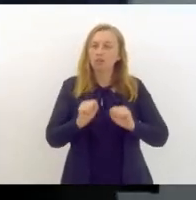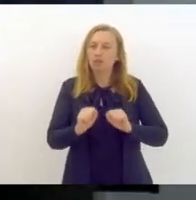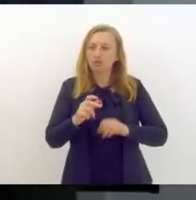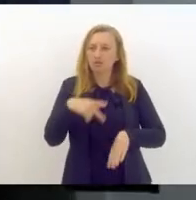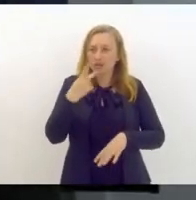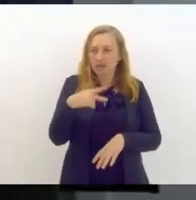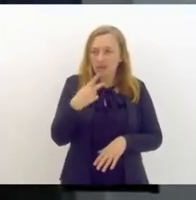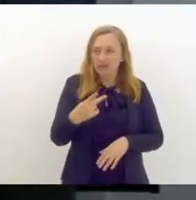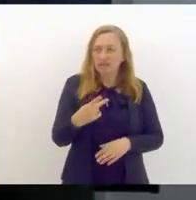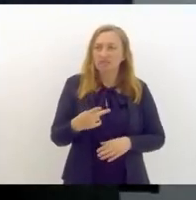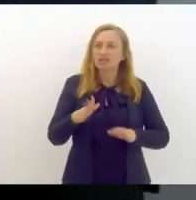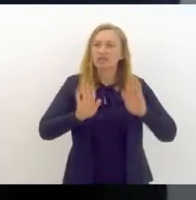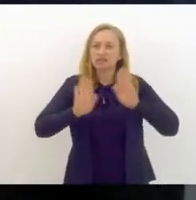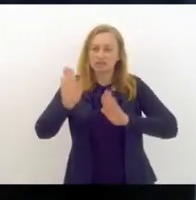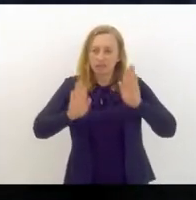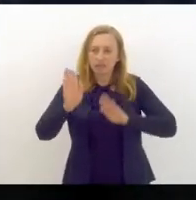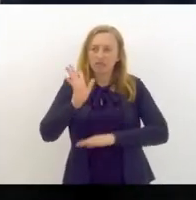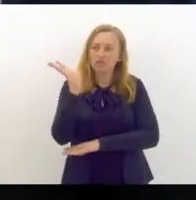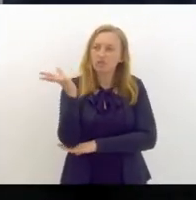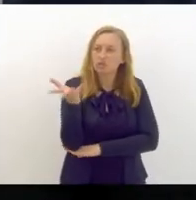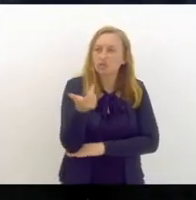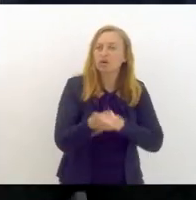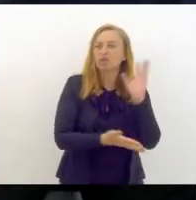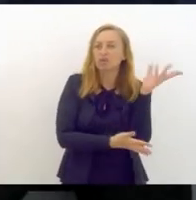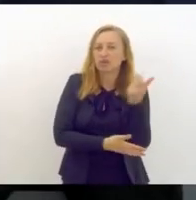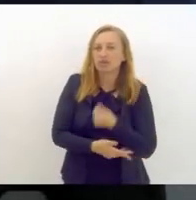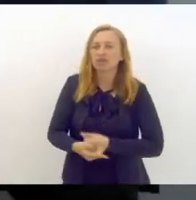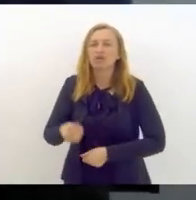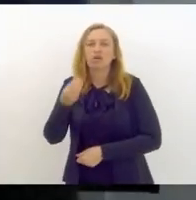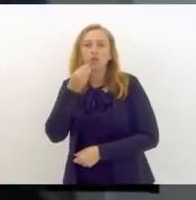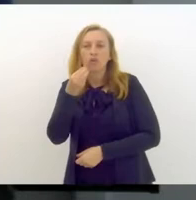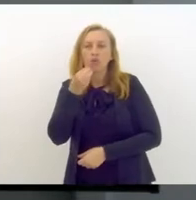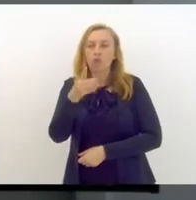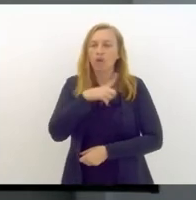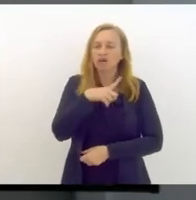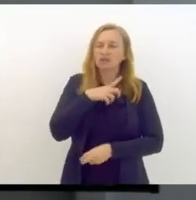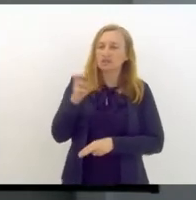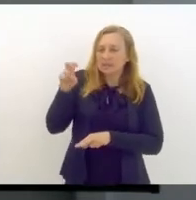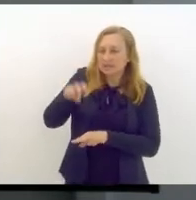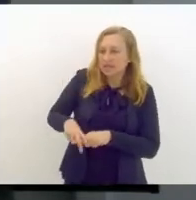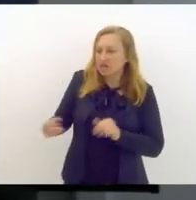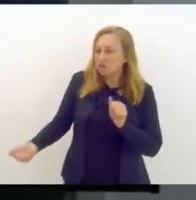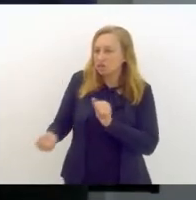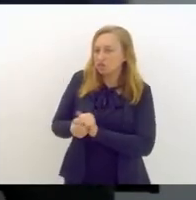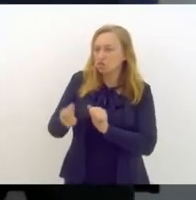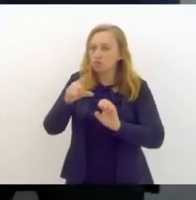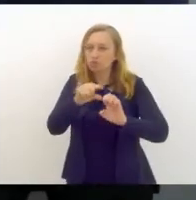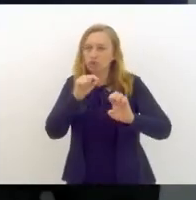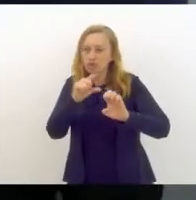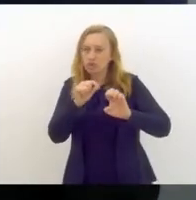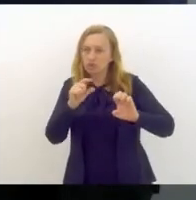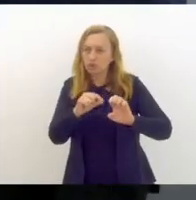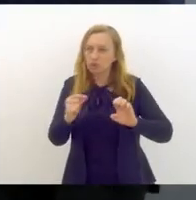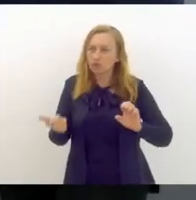relação à questão de licenciamento ambiental, que quando a gente teve a oportunidade de sentar junto com o empreendedor ou junto com a empresa e